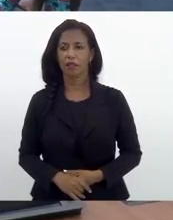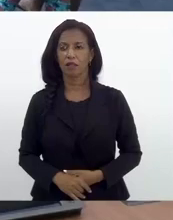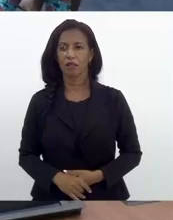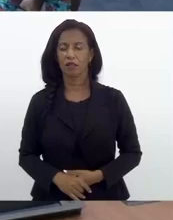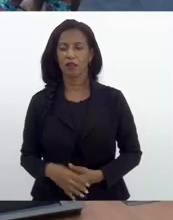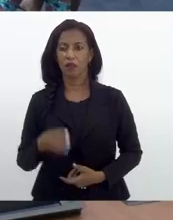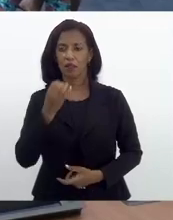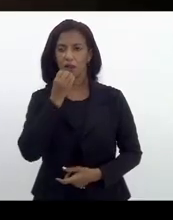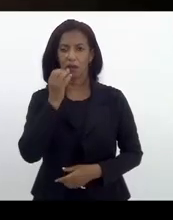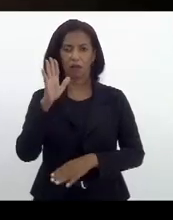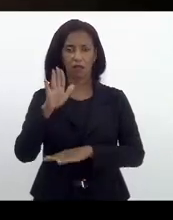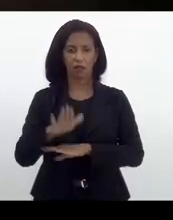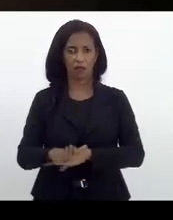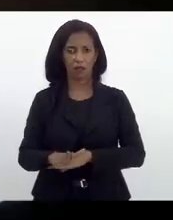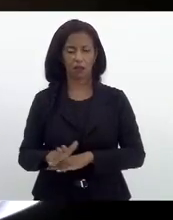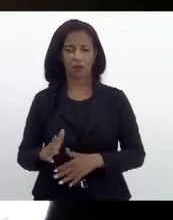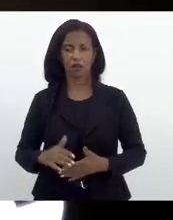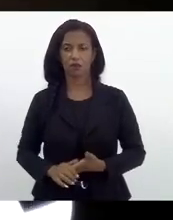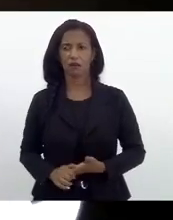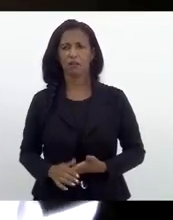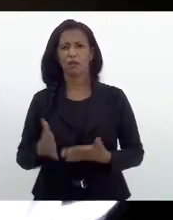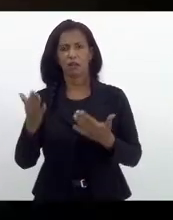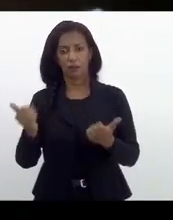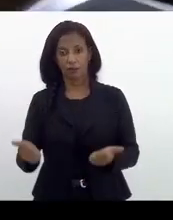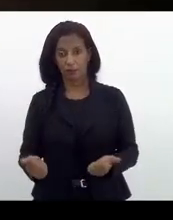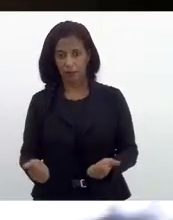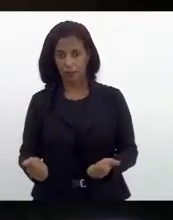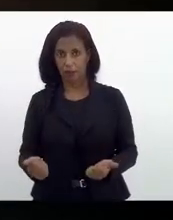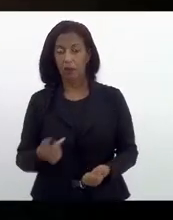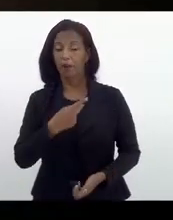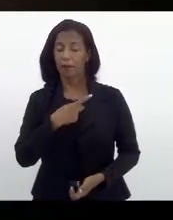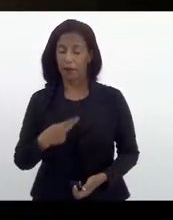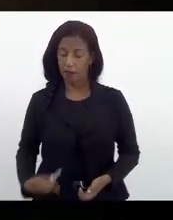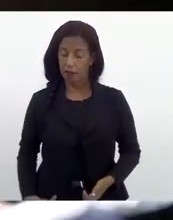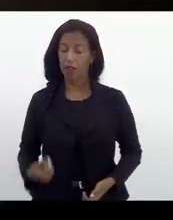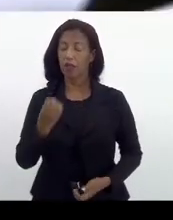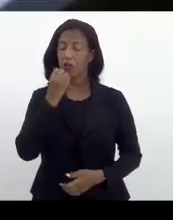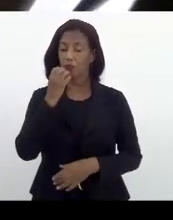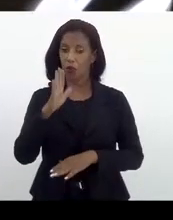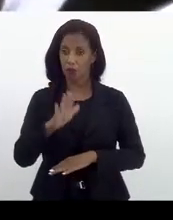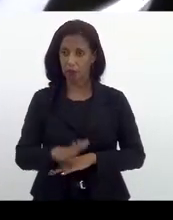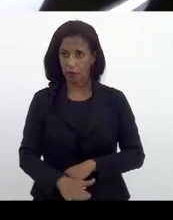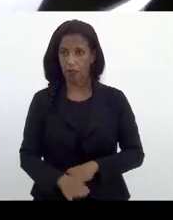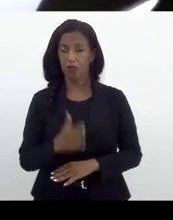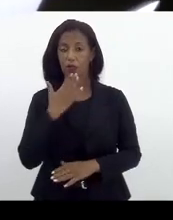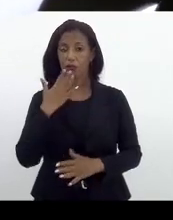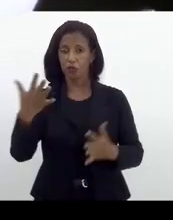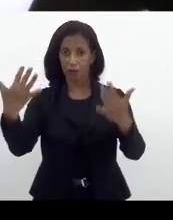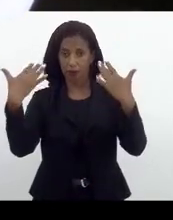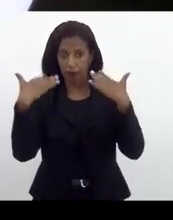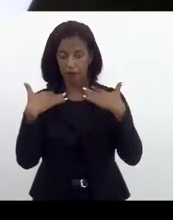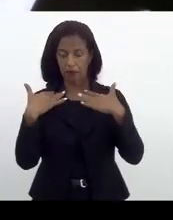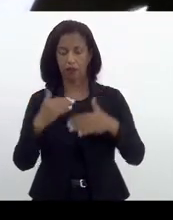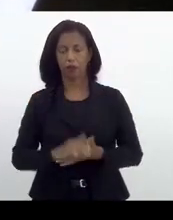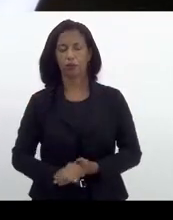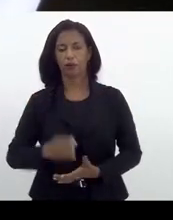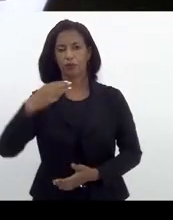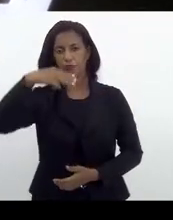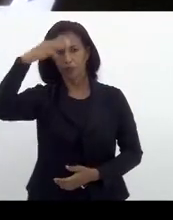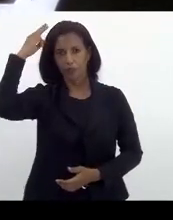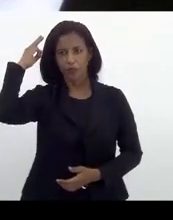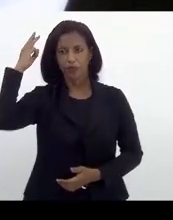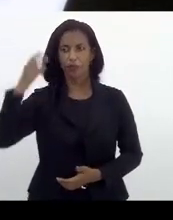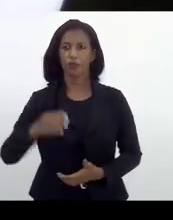então o que vamos começar de novo presidente boa tarde eu queria pedir atenção do deputado Márcio